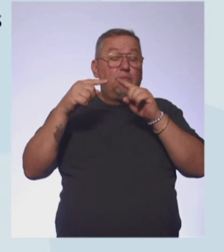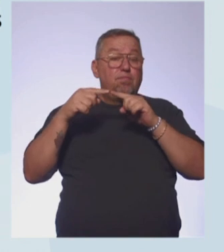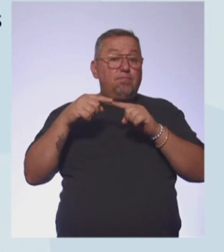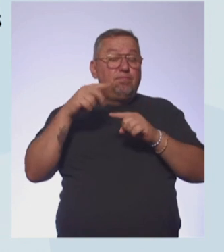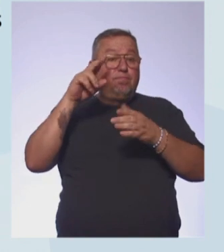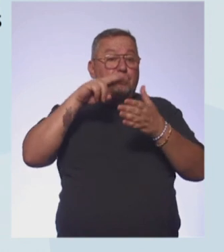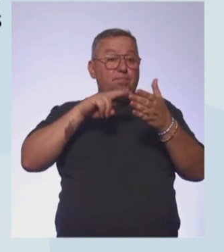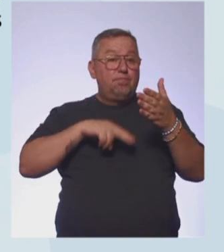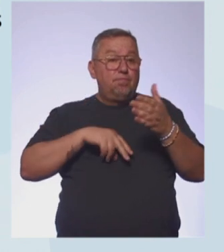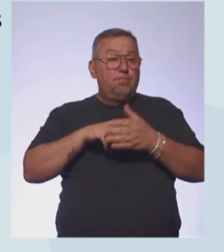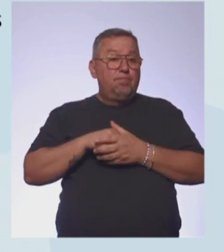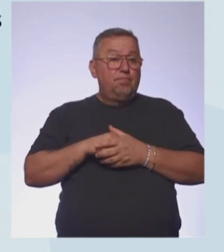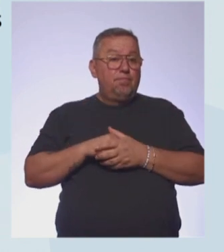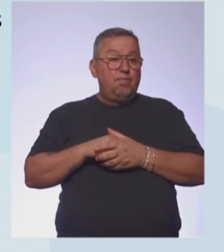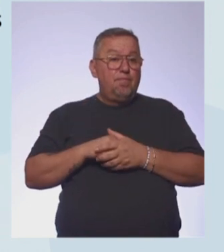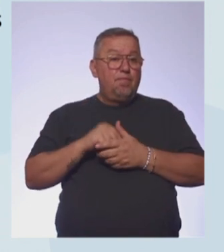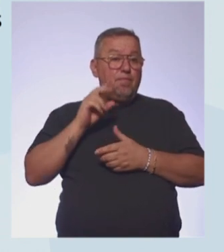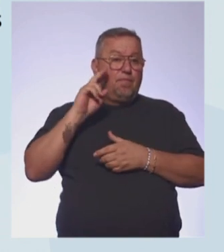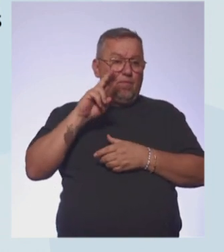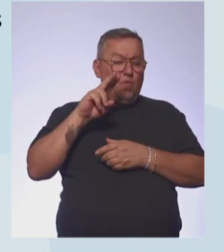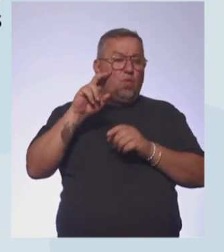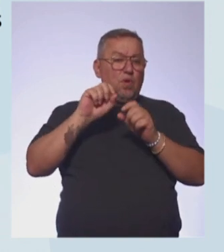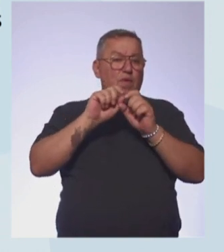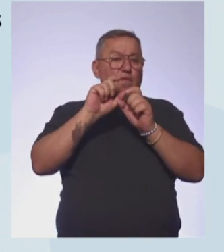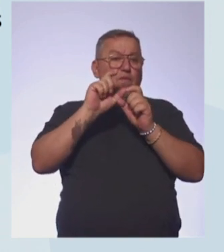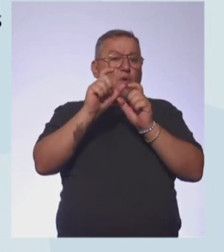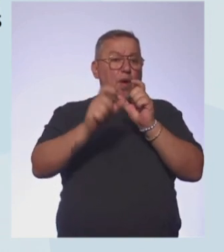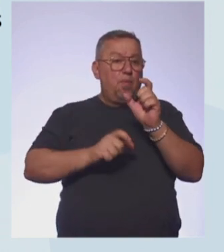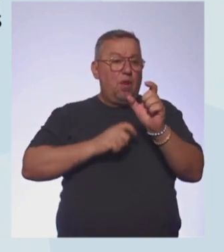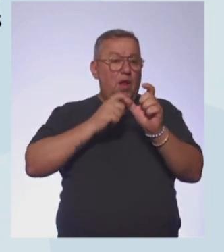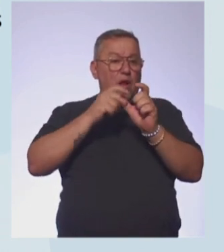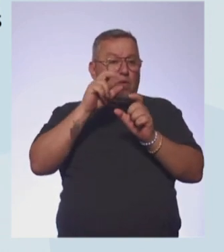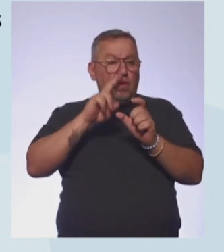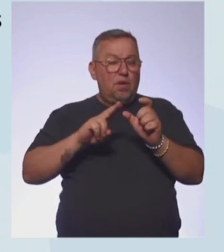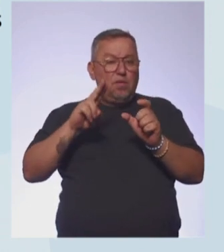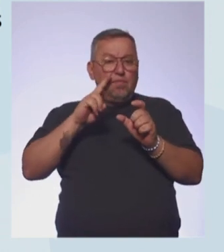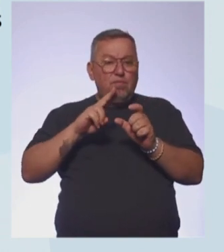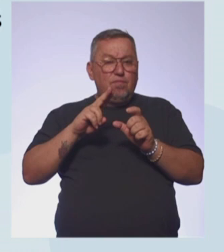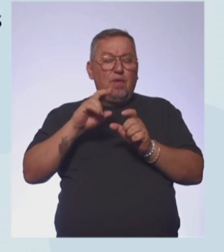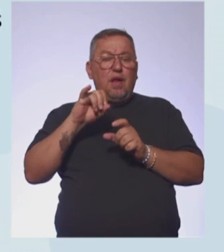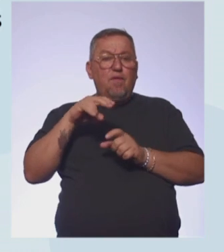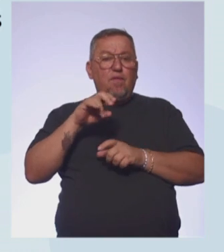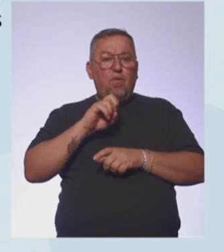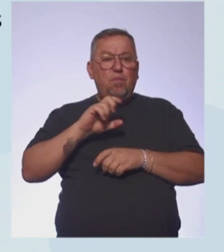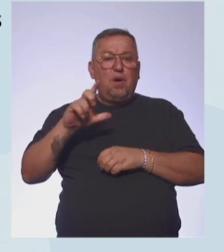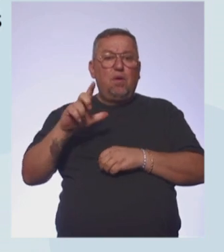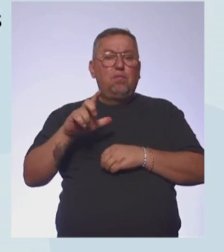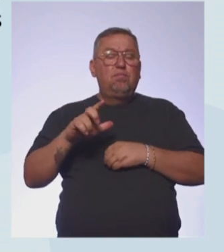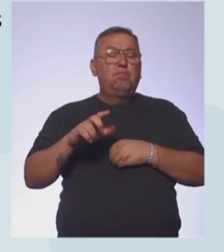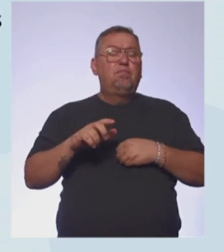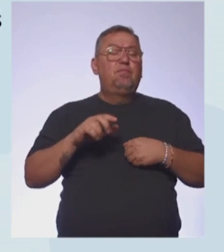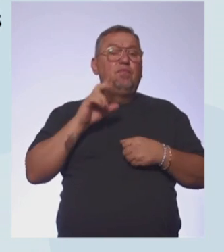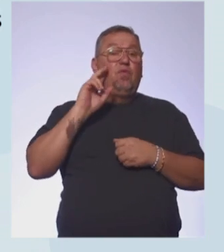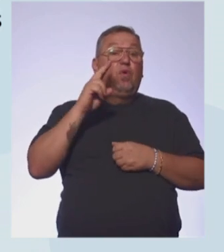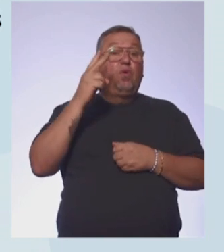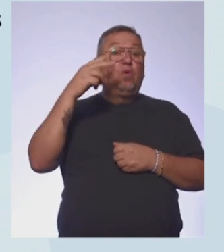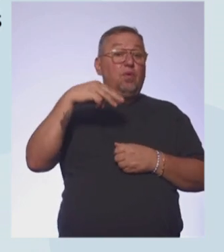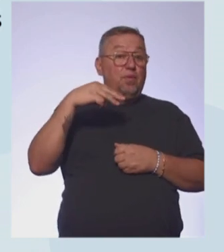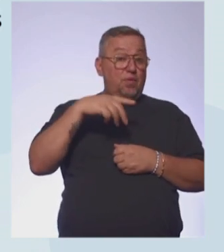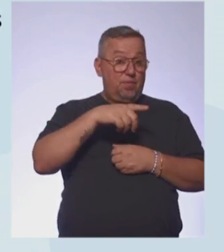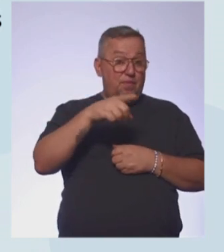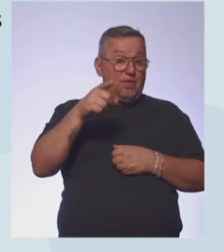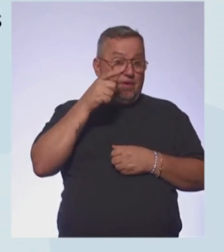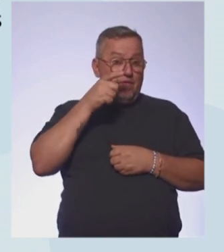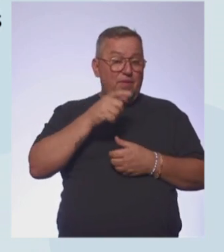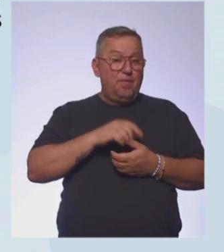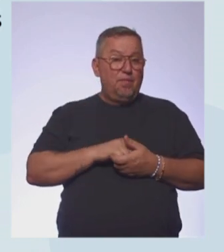ela utiliza vocabulário científico específico, ela utiliza uma linguagem informal. Vamos lá, 2